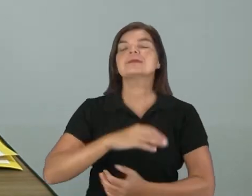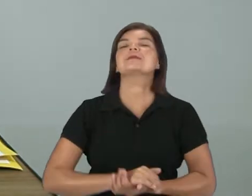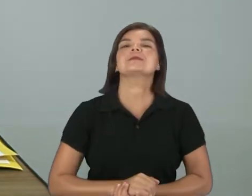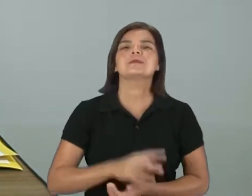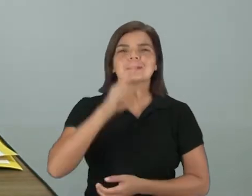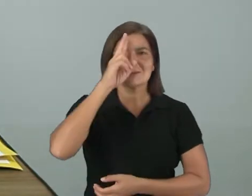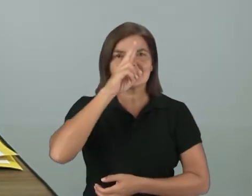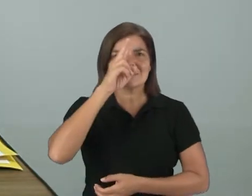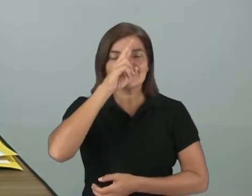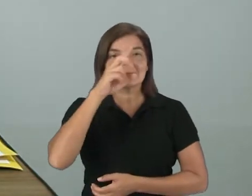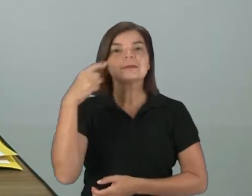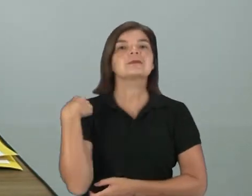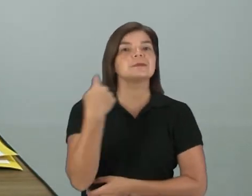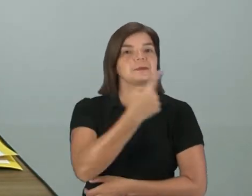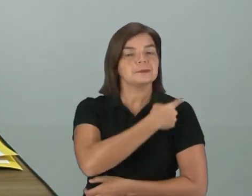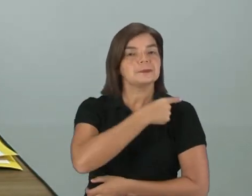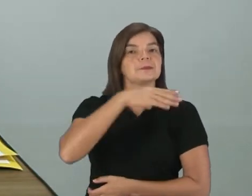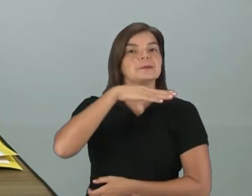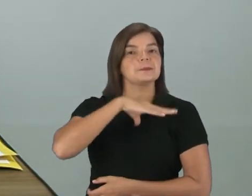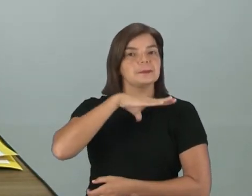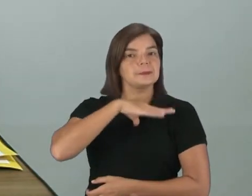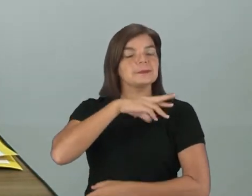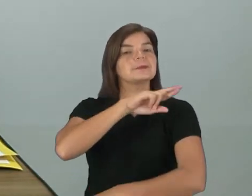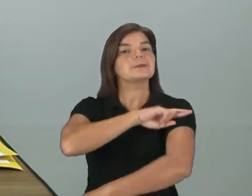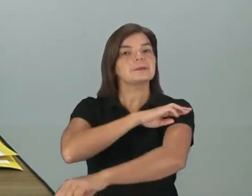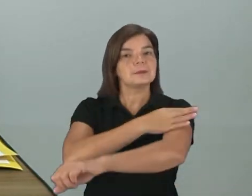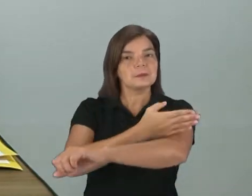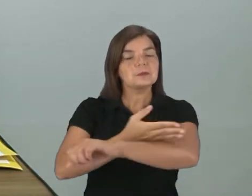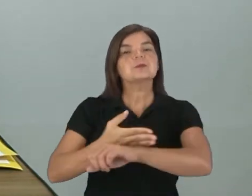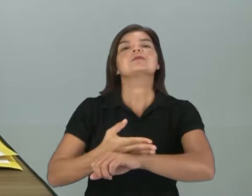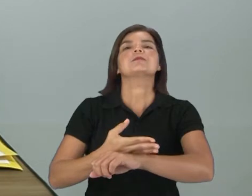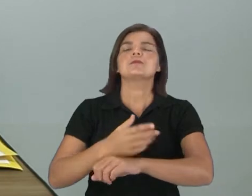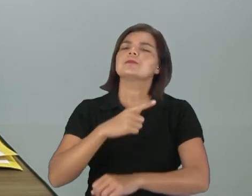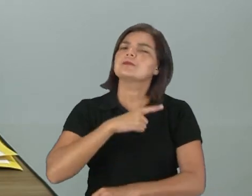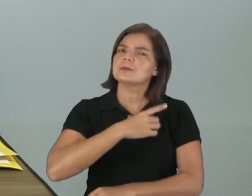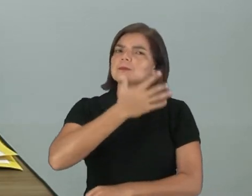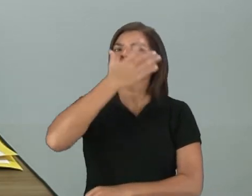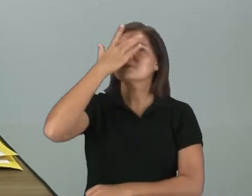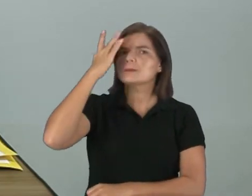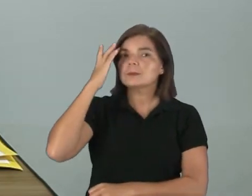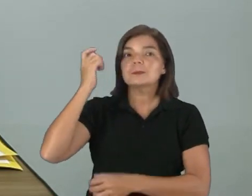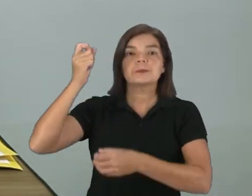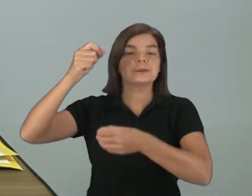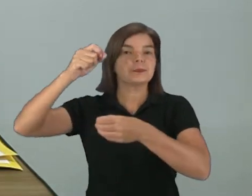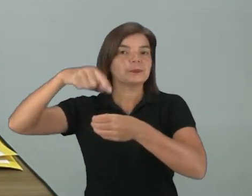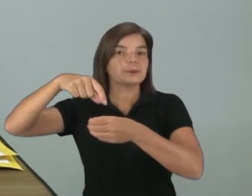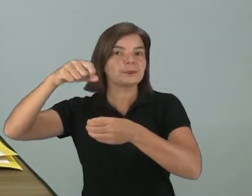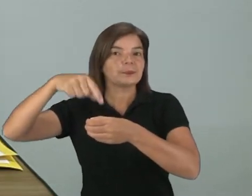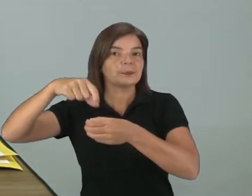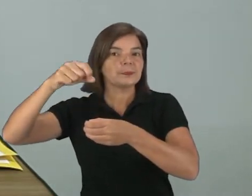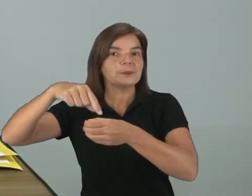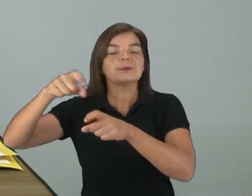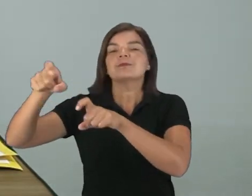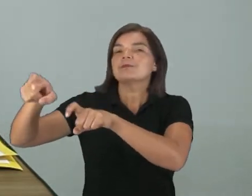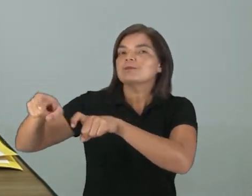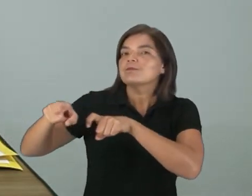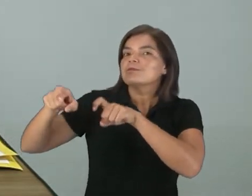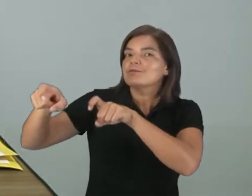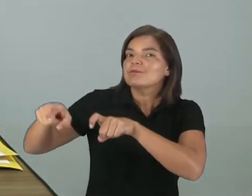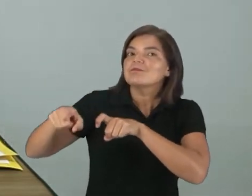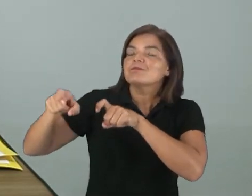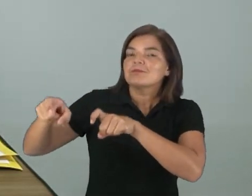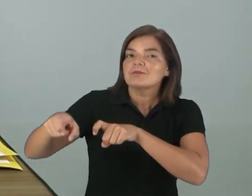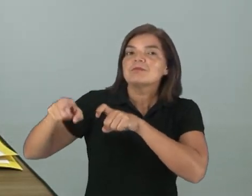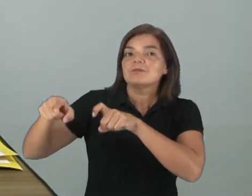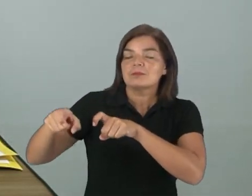Lembro, na nossa cidade de Rio Branco, tem muitos produtores rurais, que vendem, que produzem